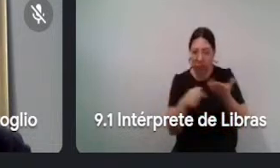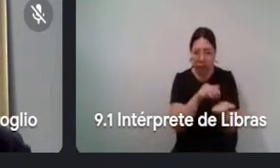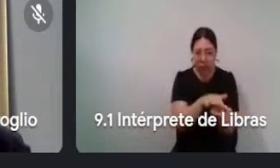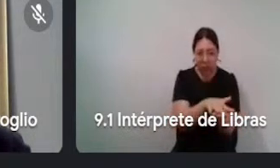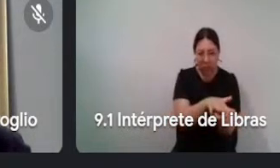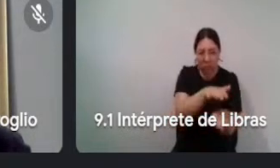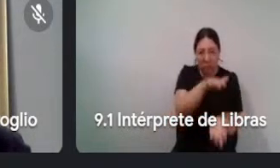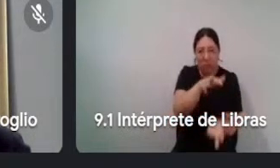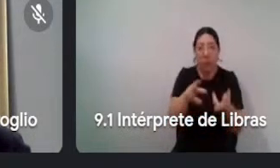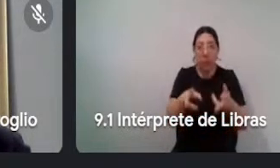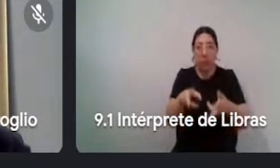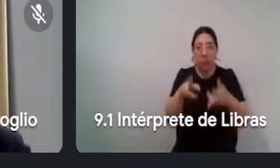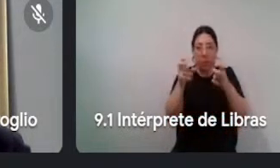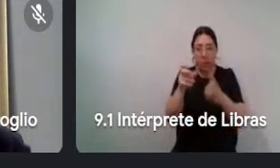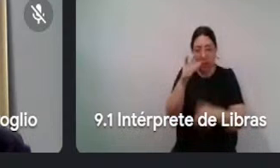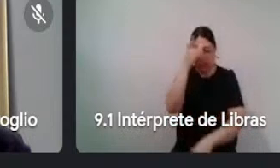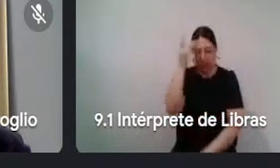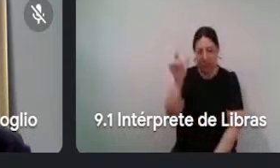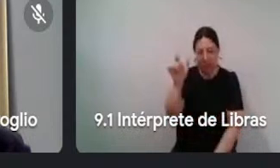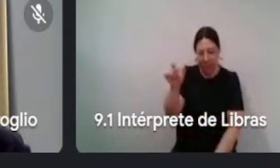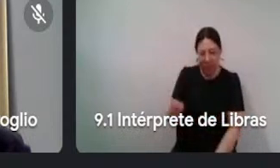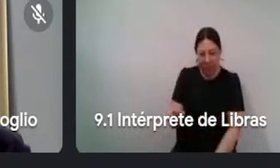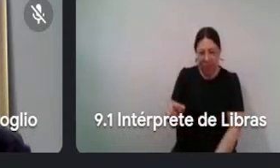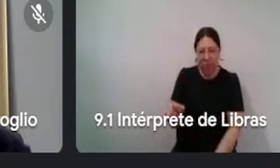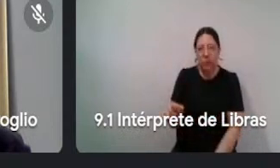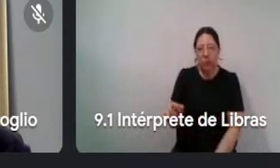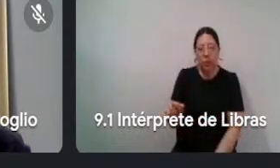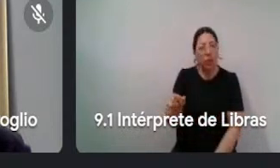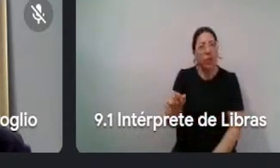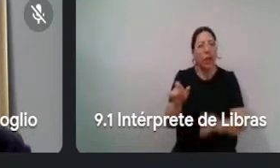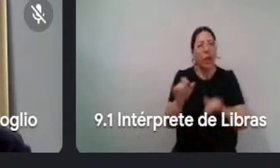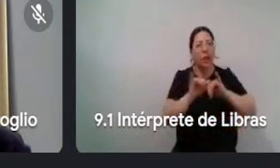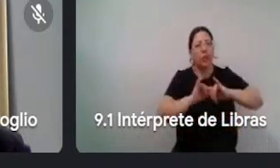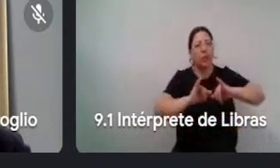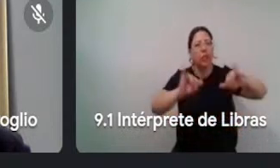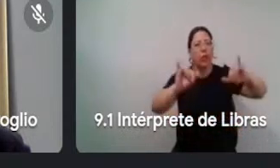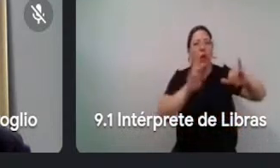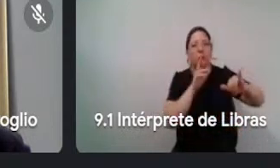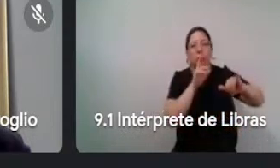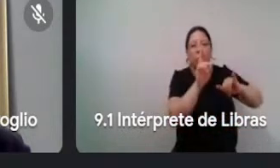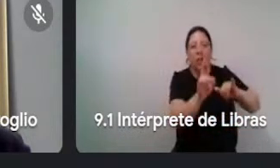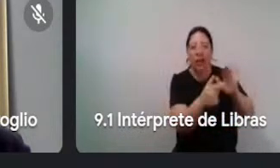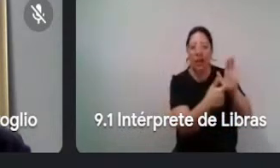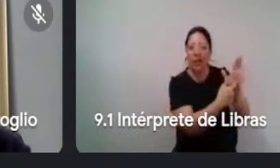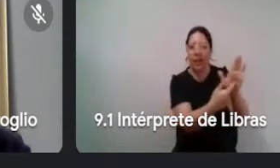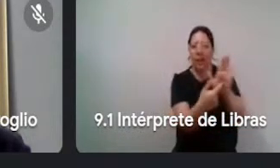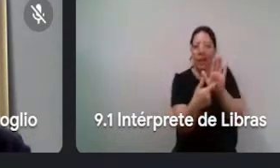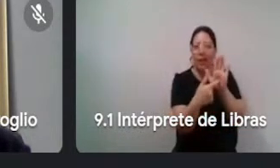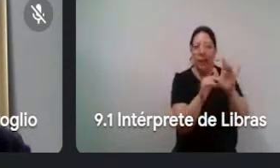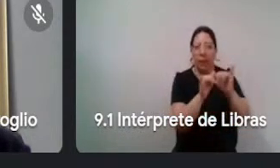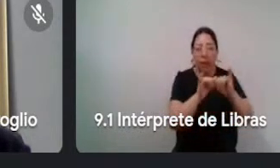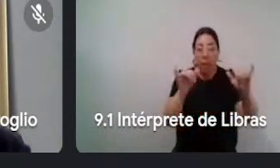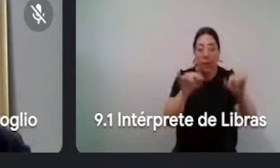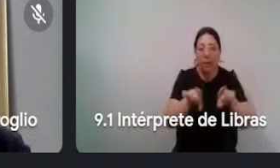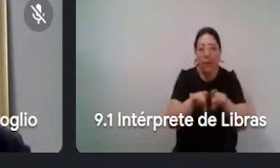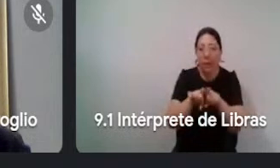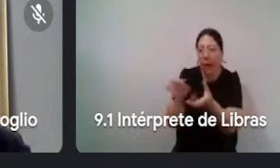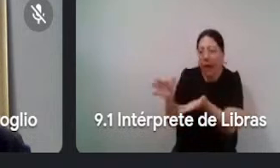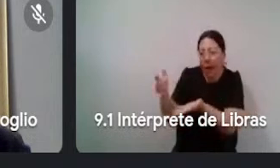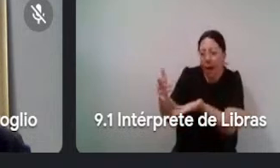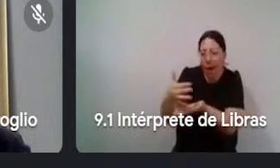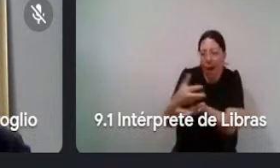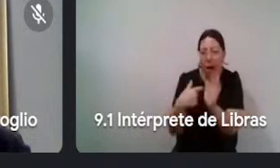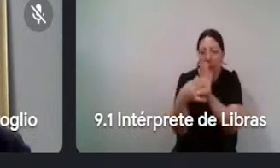que o recorrente divulgou o suposto resultado de um suposto levantamento de opiniões, sem esclarecer se